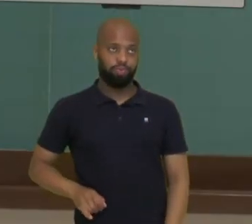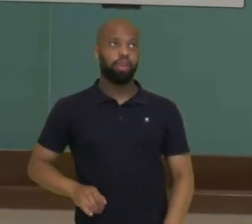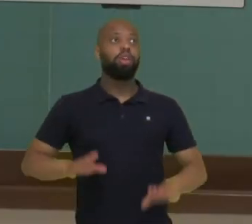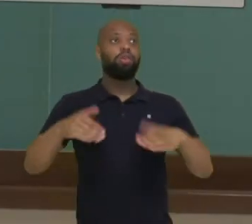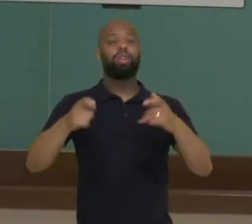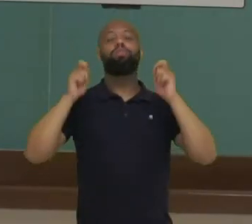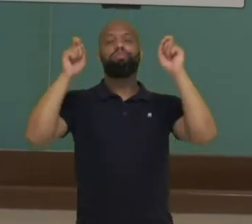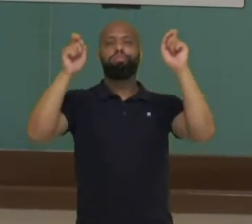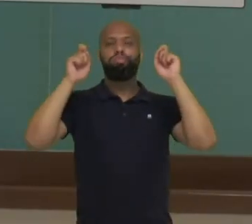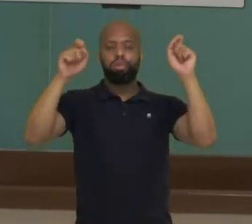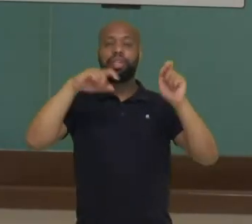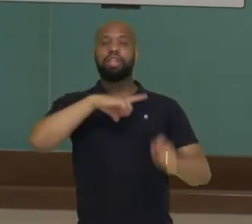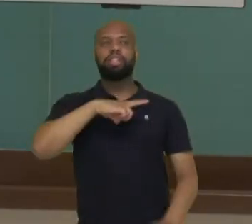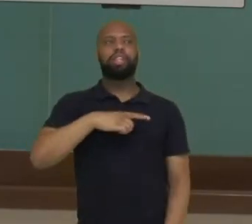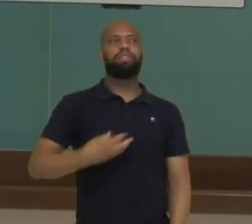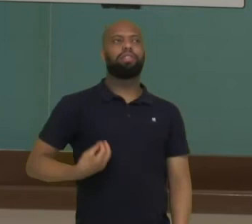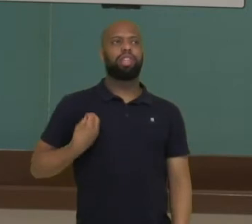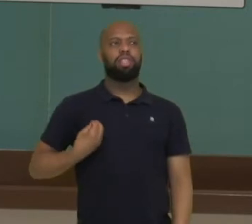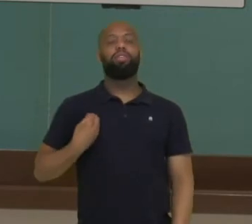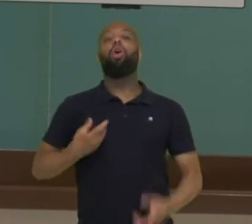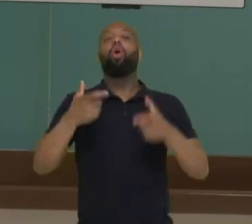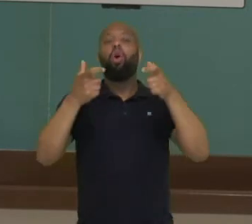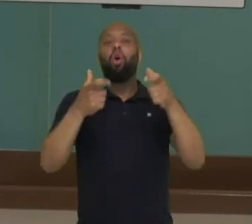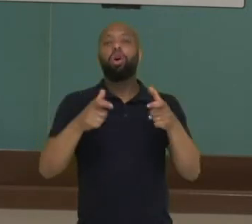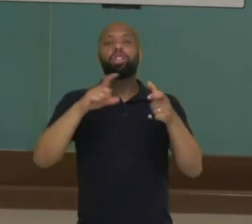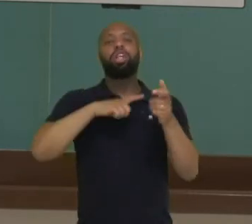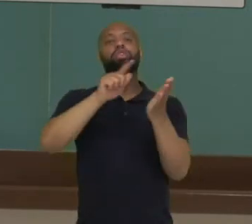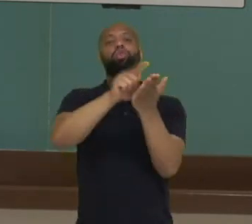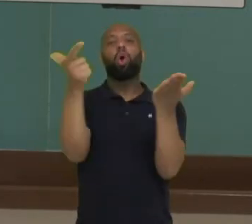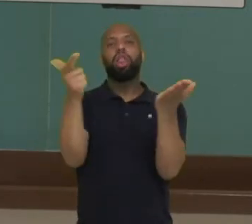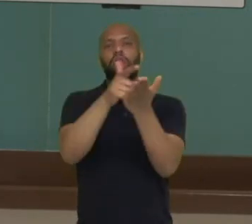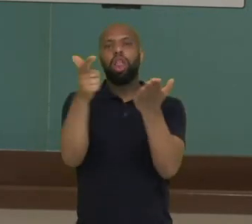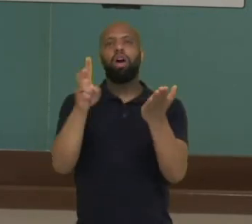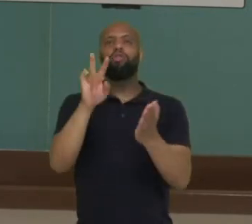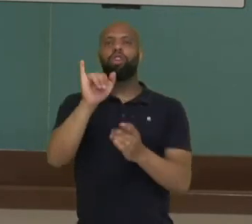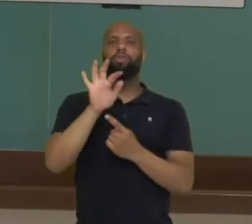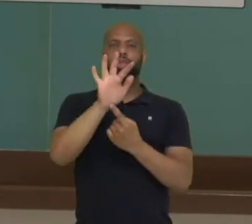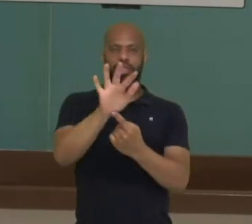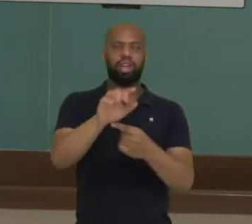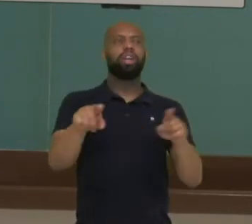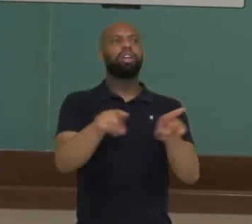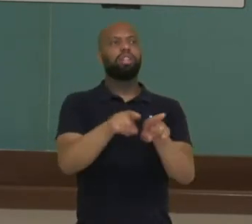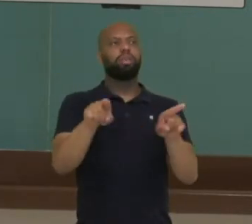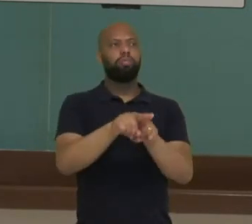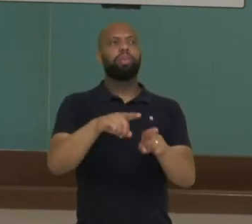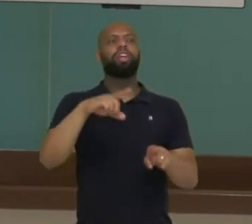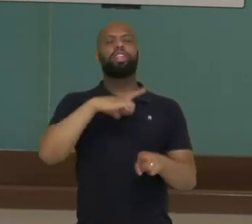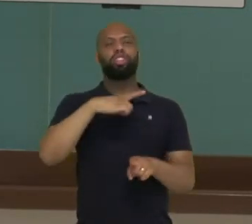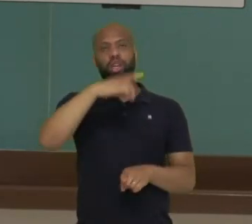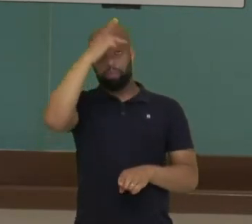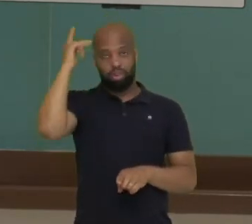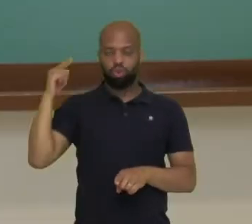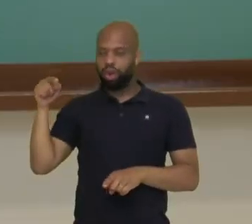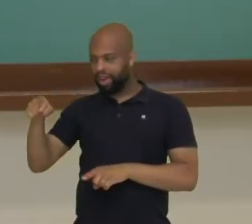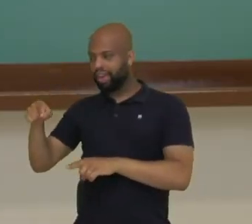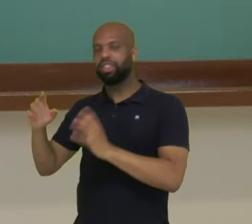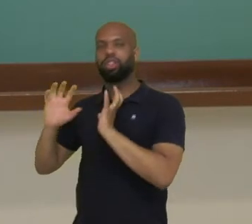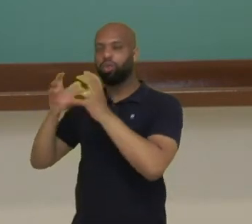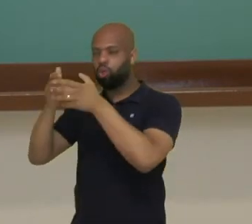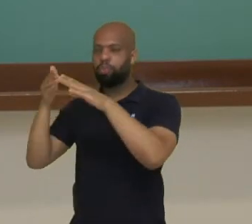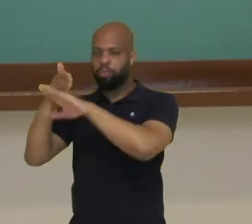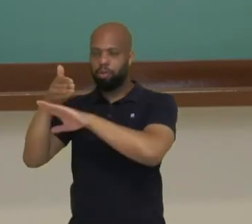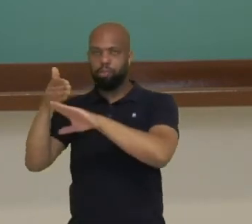campanha que vai estar presente nos jornais, a imprensa, né, onde tem liberais que participam da imprensa, vão